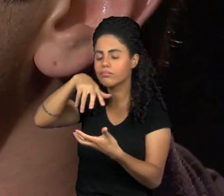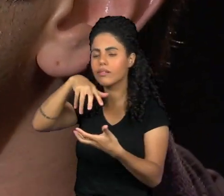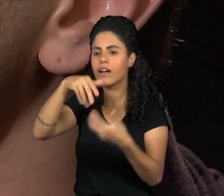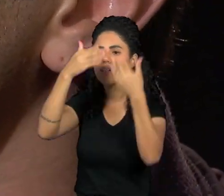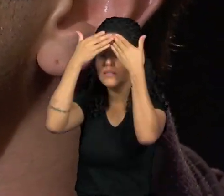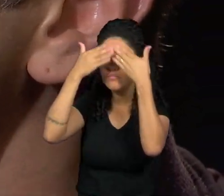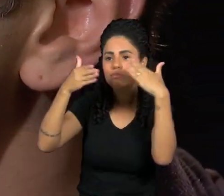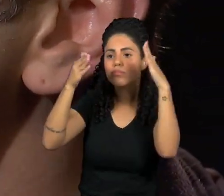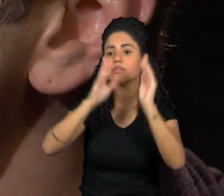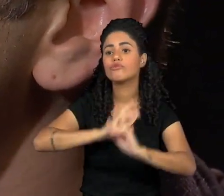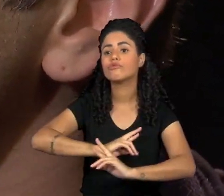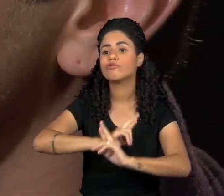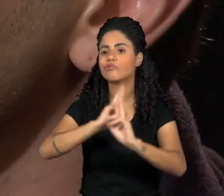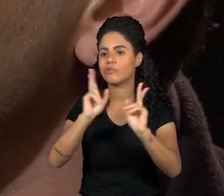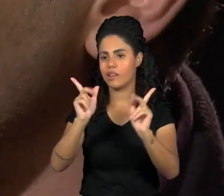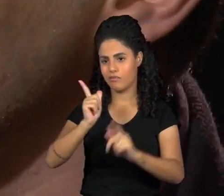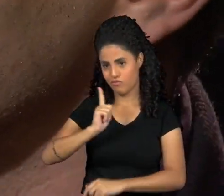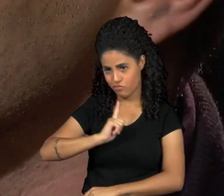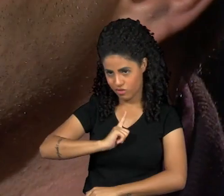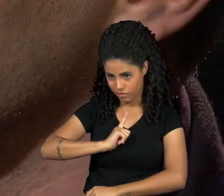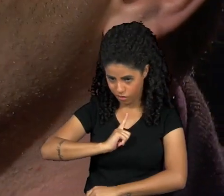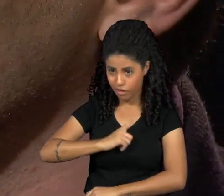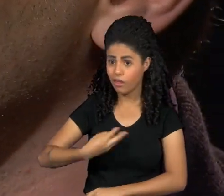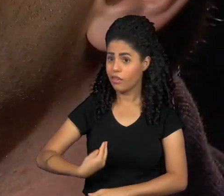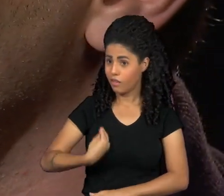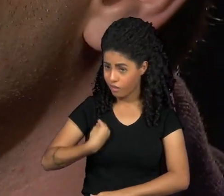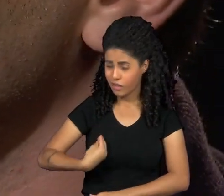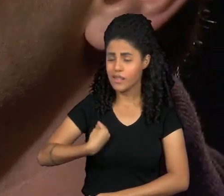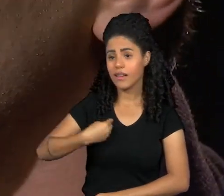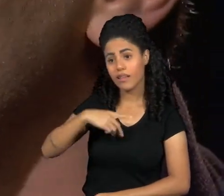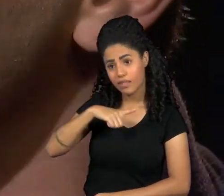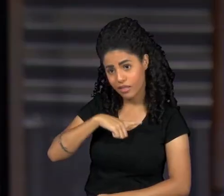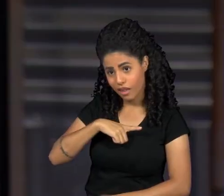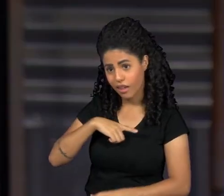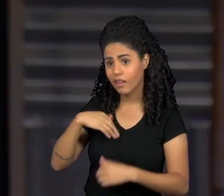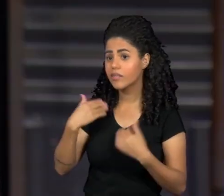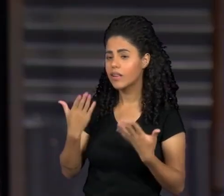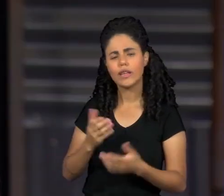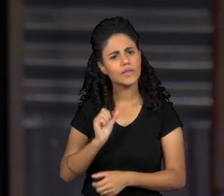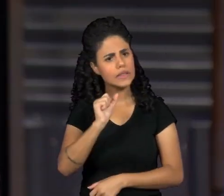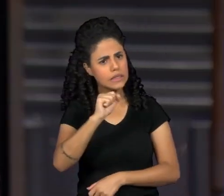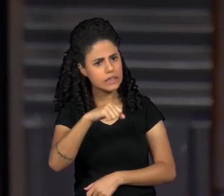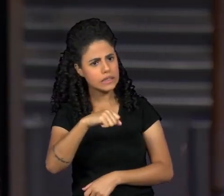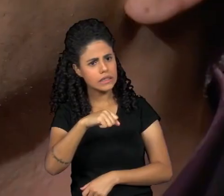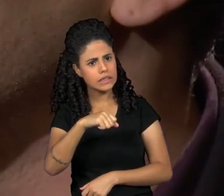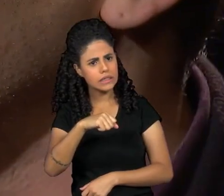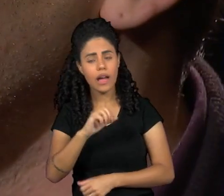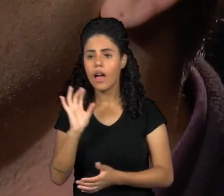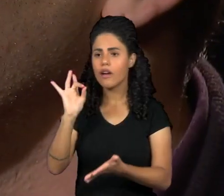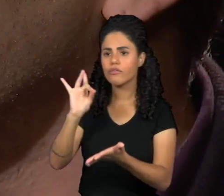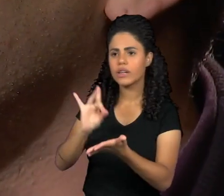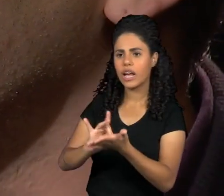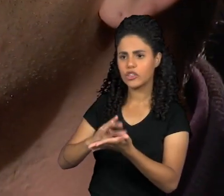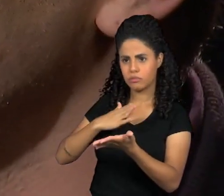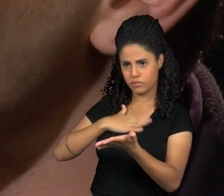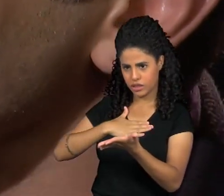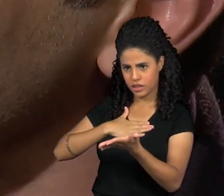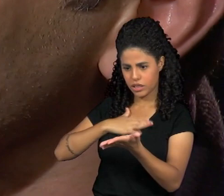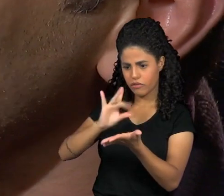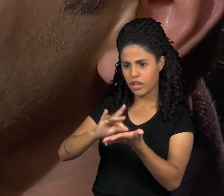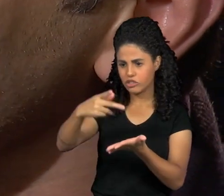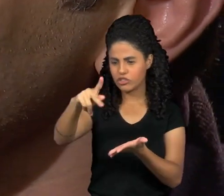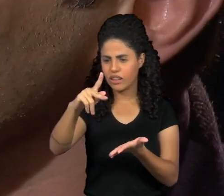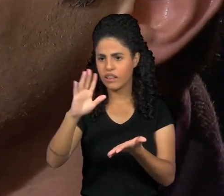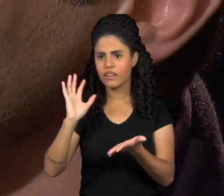ver o mundo que ainda existe, está presente naquela localidade. Sim. Ou seja, não há uma verdade, nem a minha, que